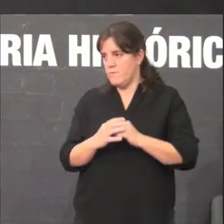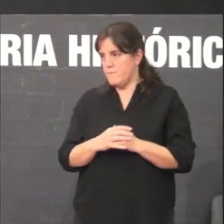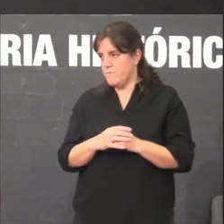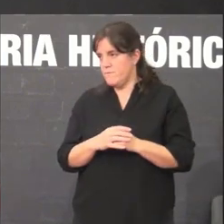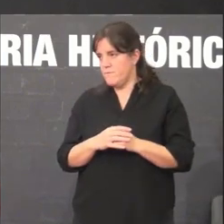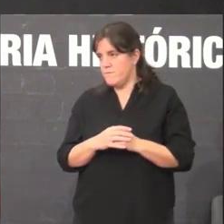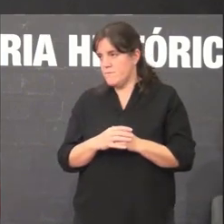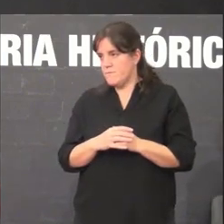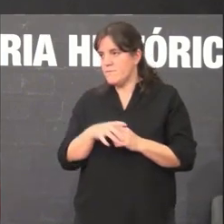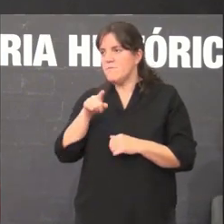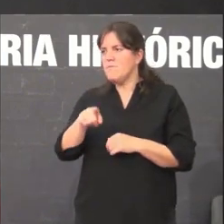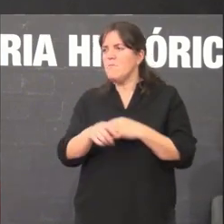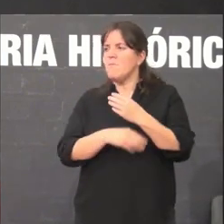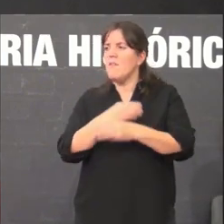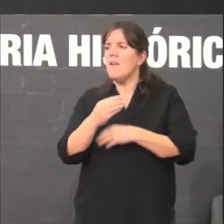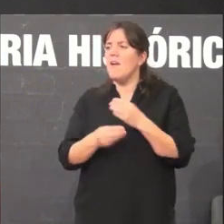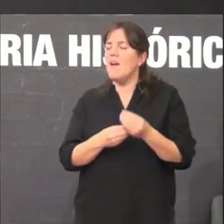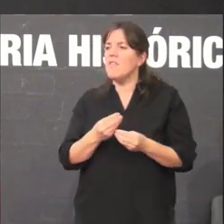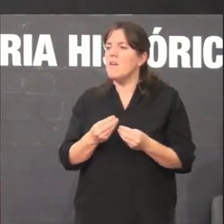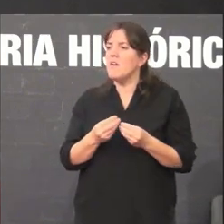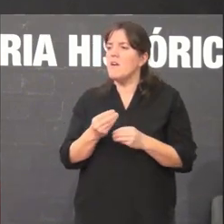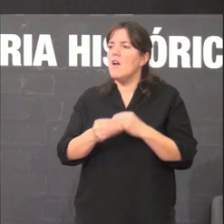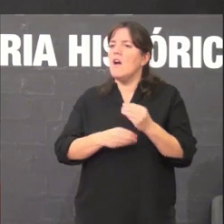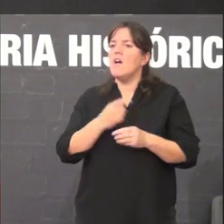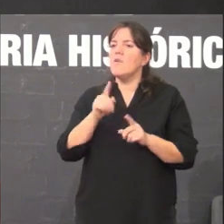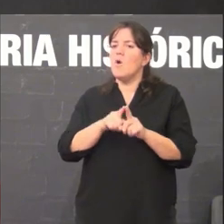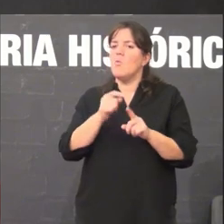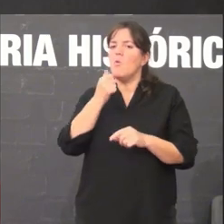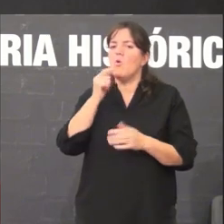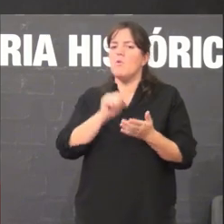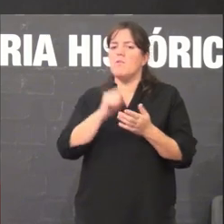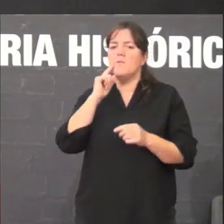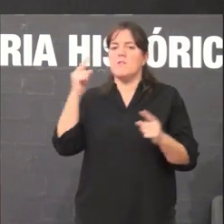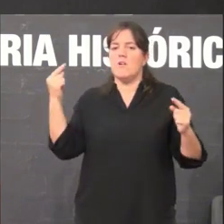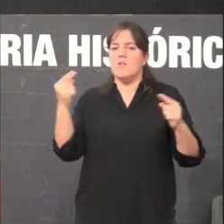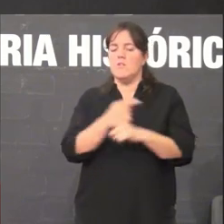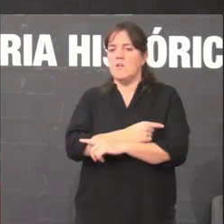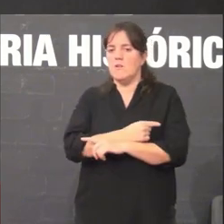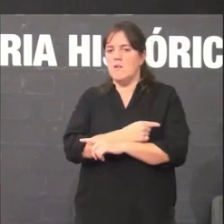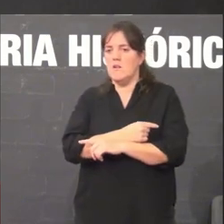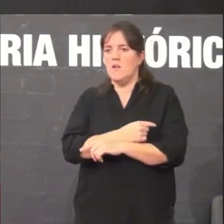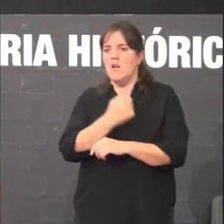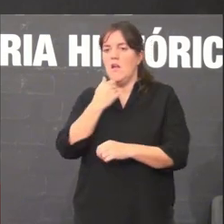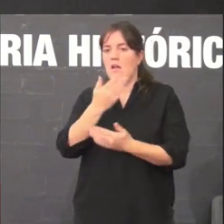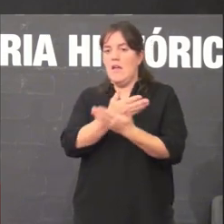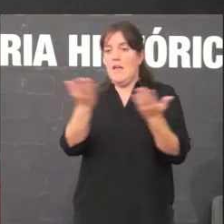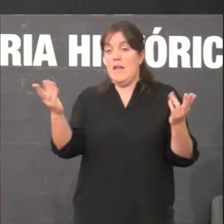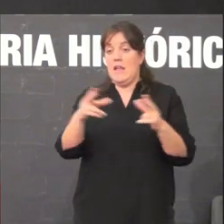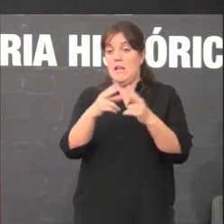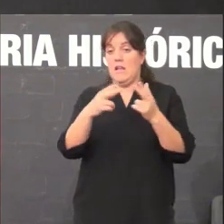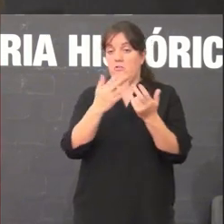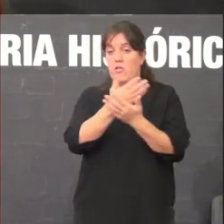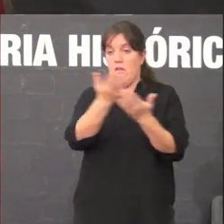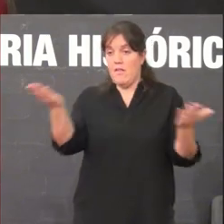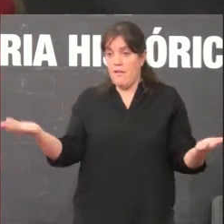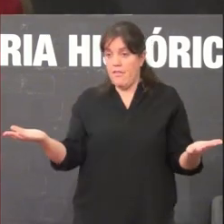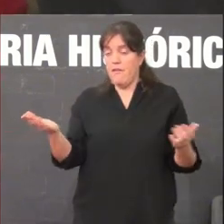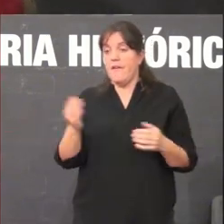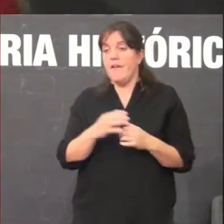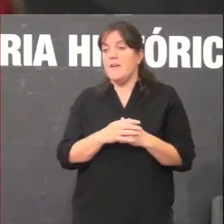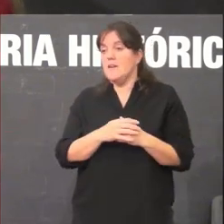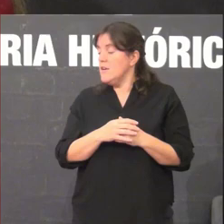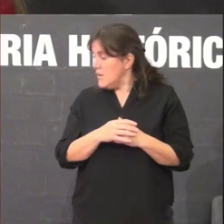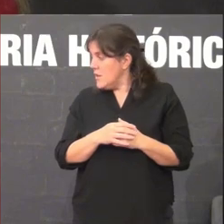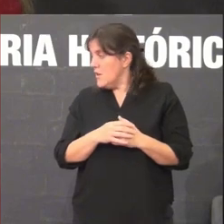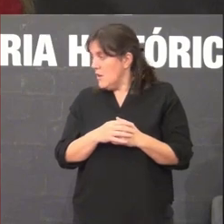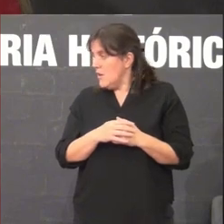Isto vai também criar uma controvérsia nos médias e no espaço público. E há bastantes imagens, por exemplo, nos